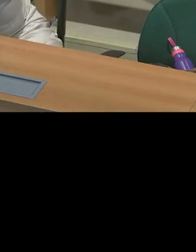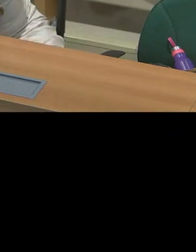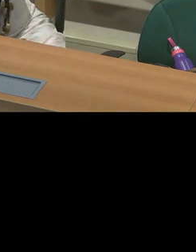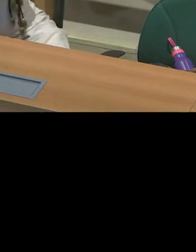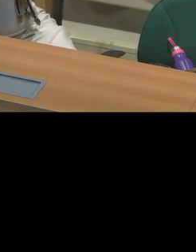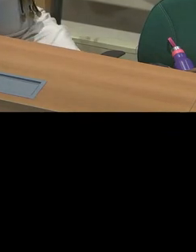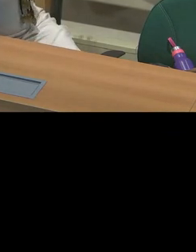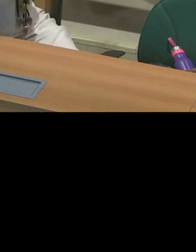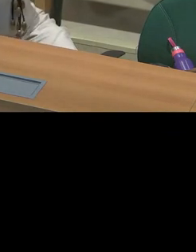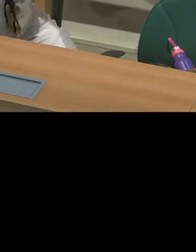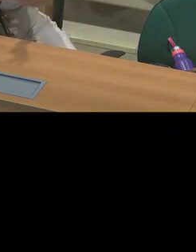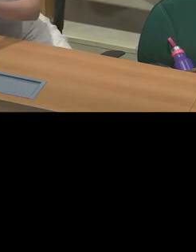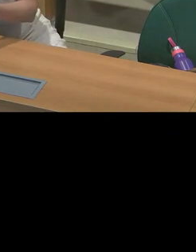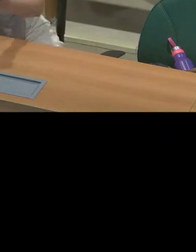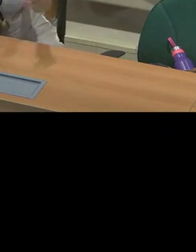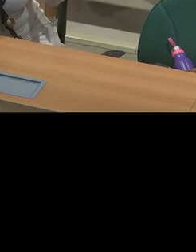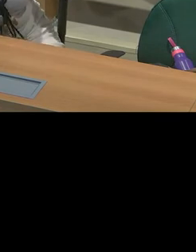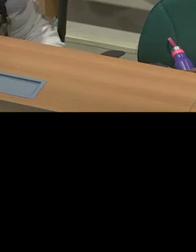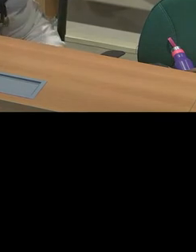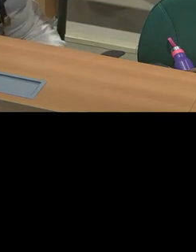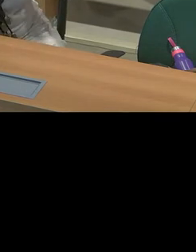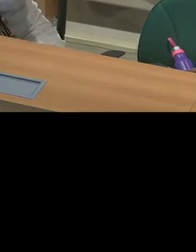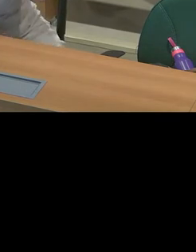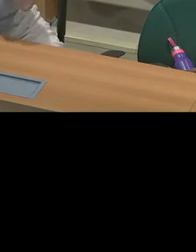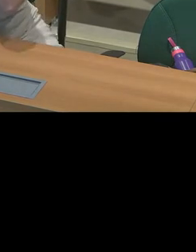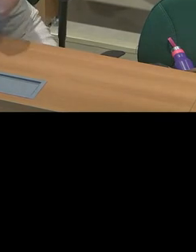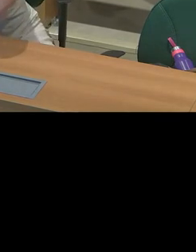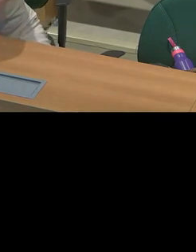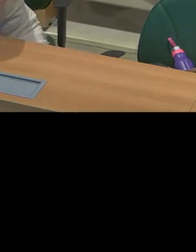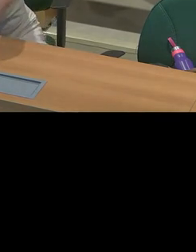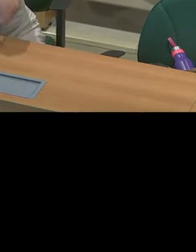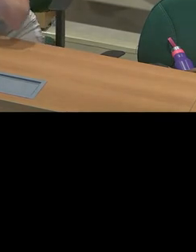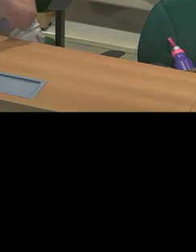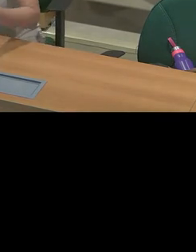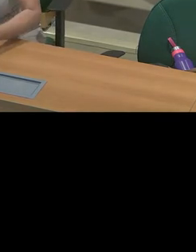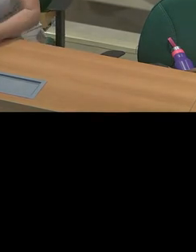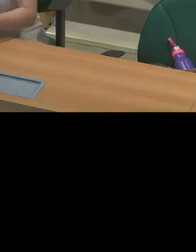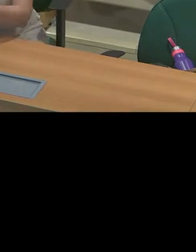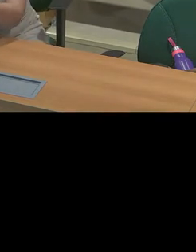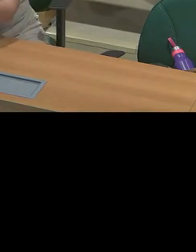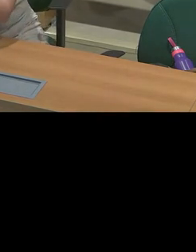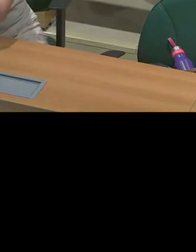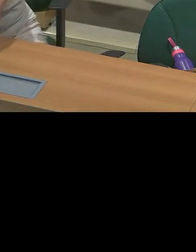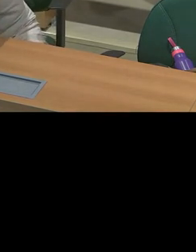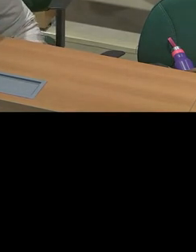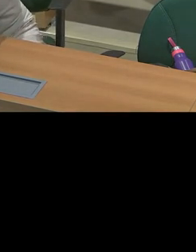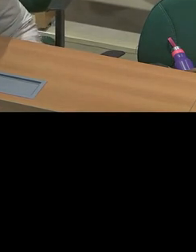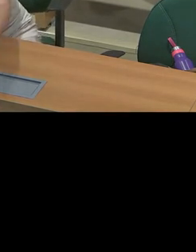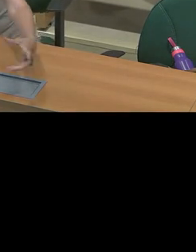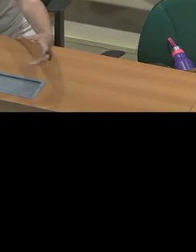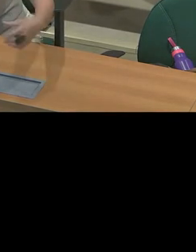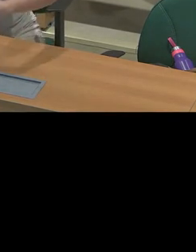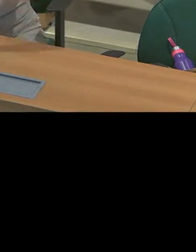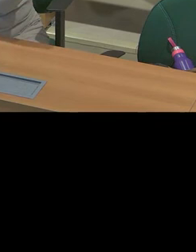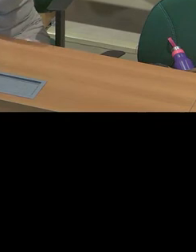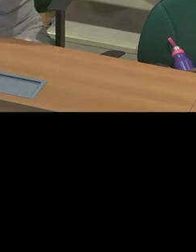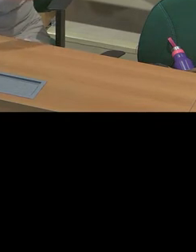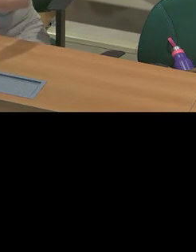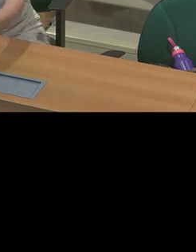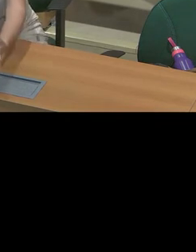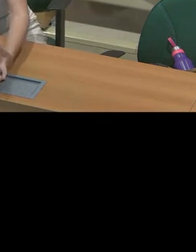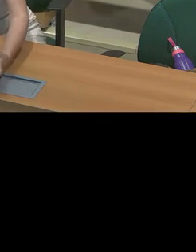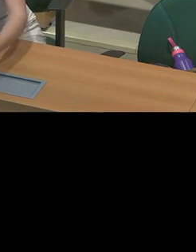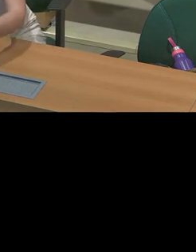falei, cadê a Débora? Sumiu, mas enfim. A participação da Débora nesse... E lidar com os alunos, lidar com